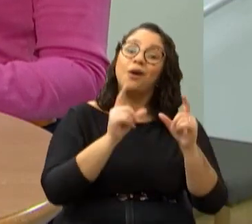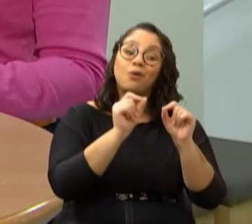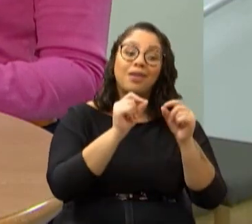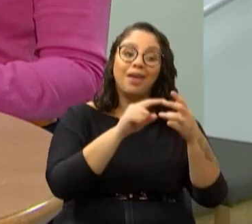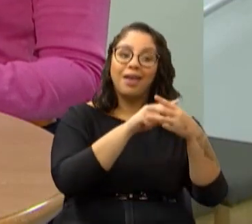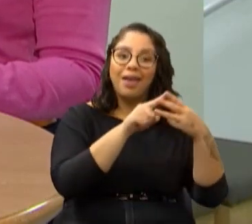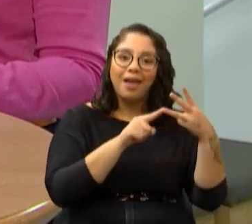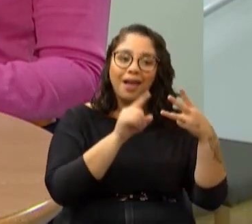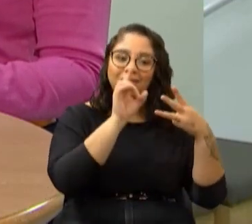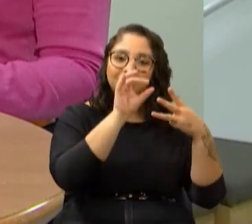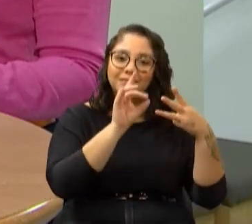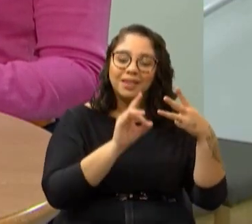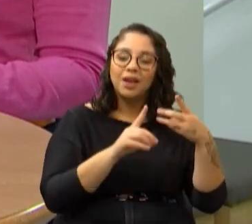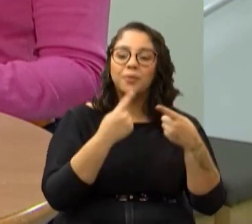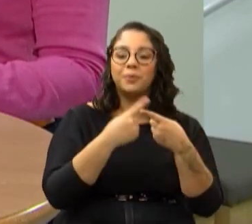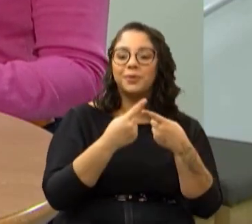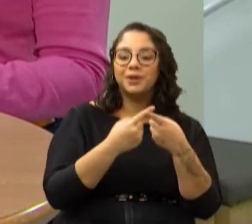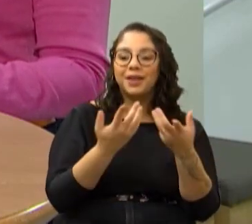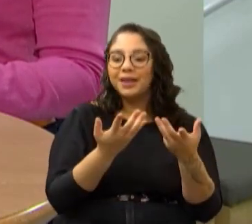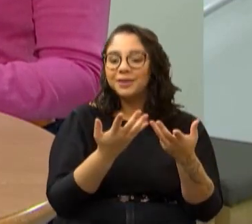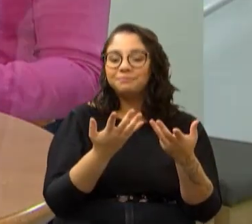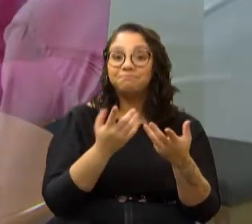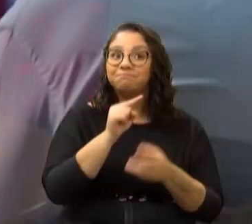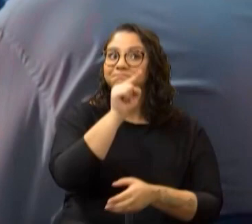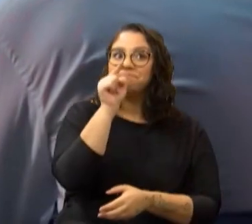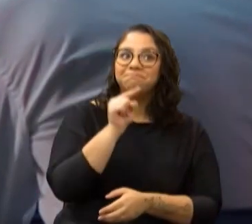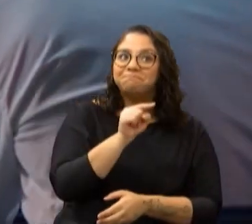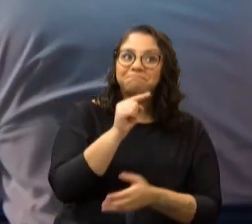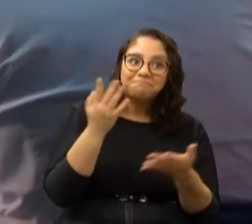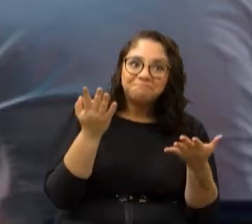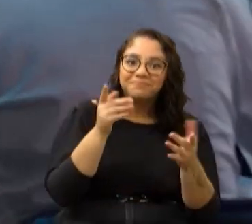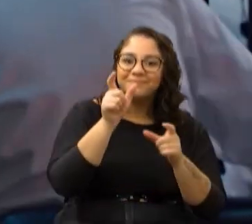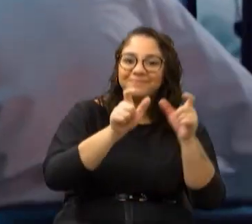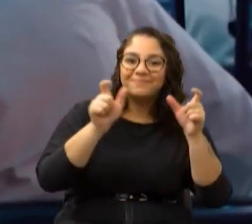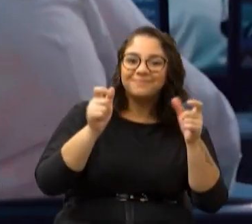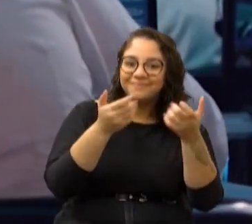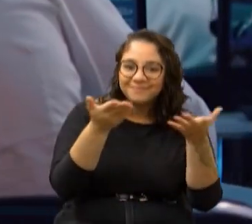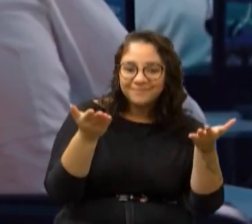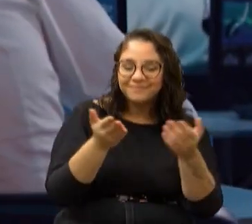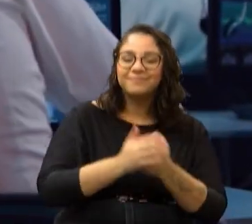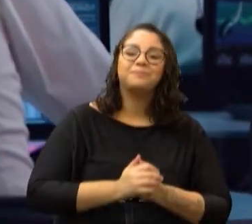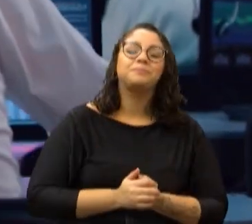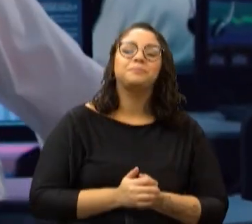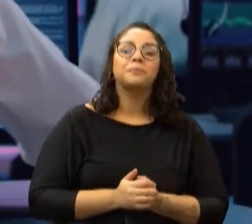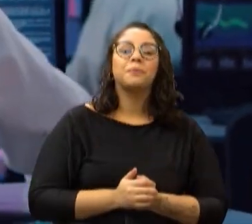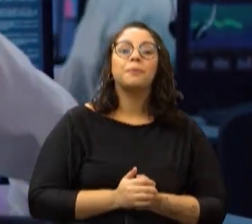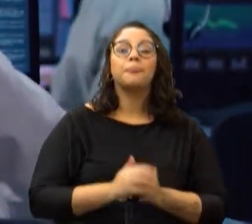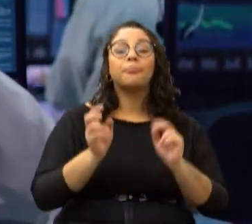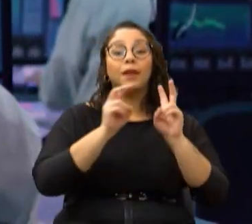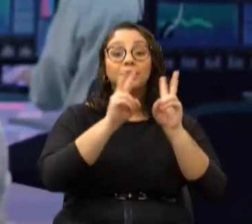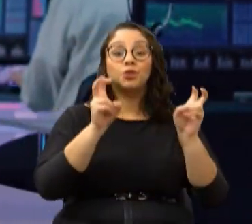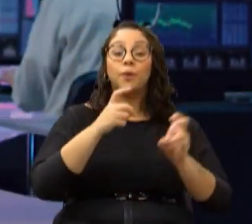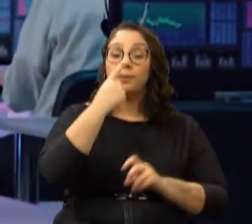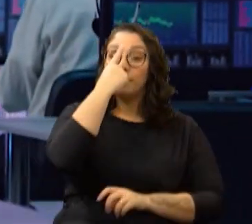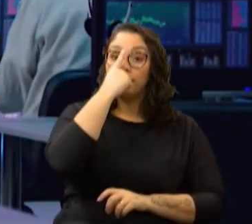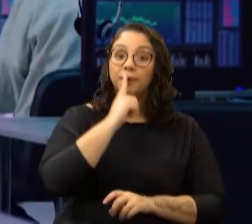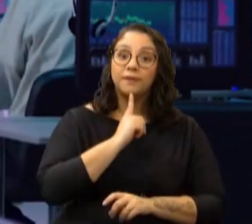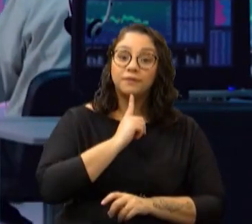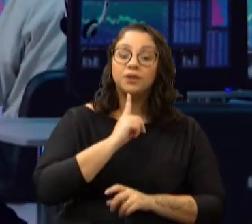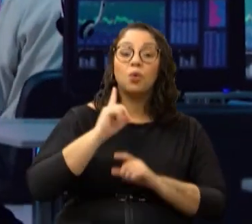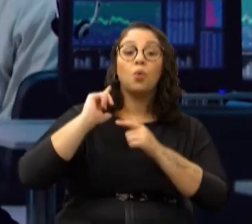o que são esses perfis, né? Porque eu acho que ficou aí um ponto de interrogação na cabeça de todo mundo. Quando a gente fala de um